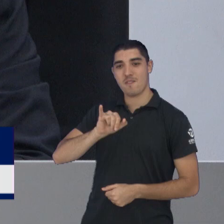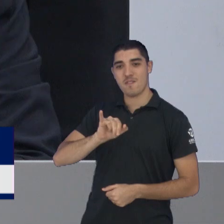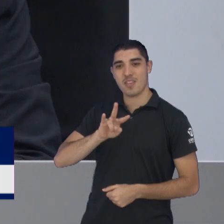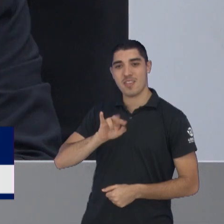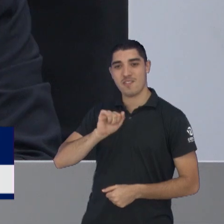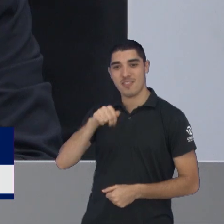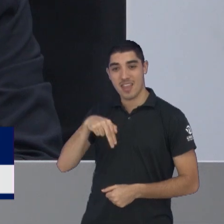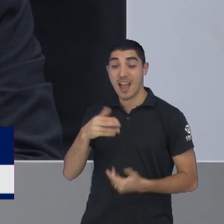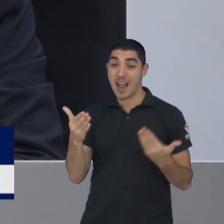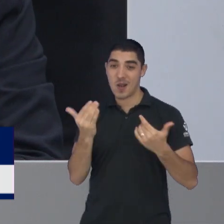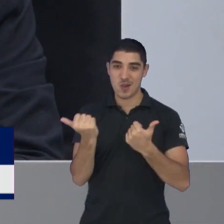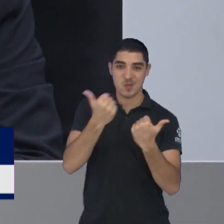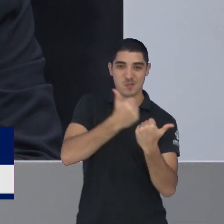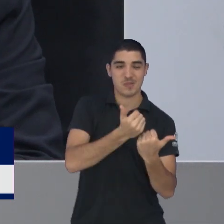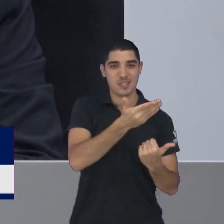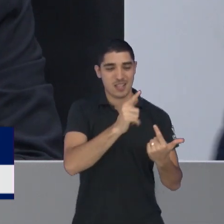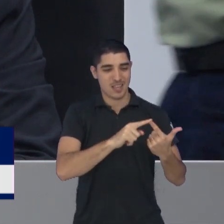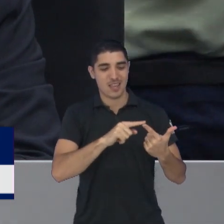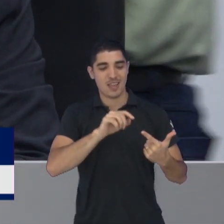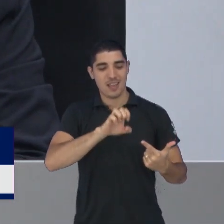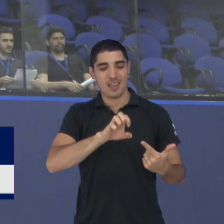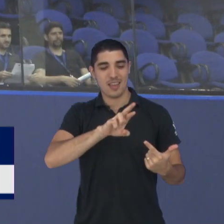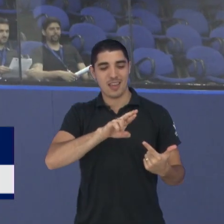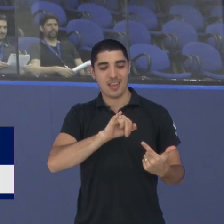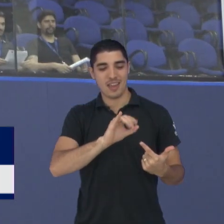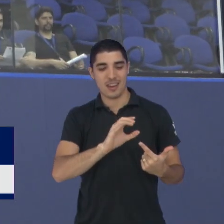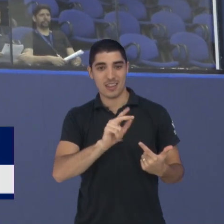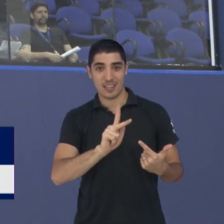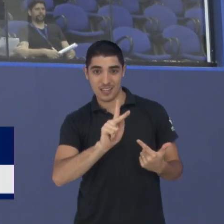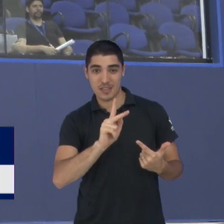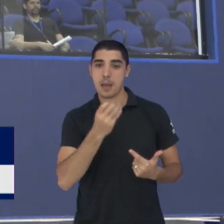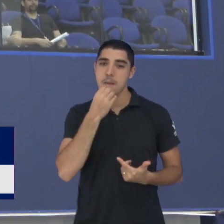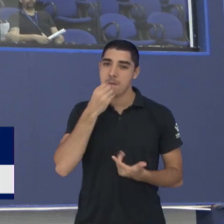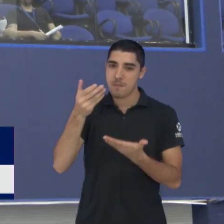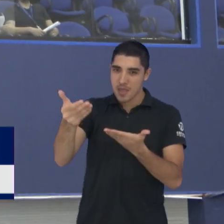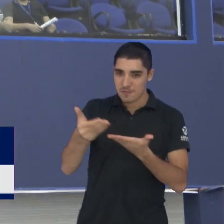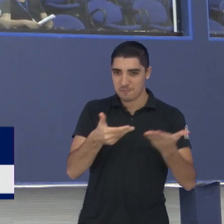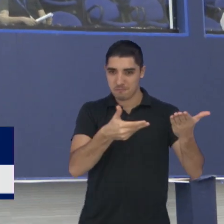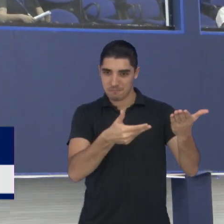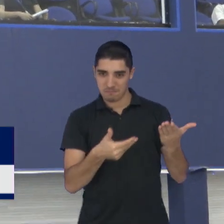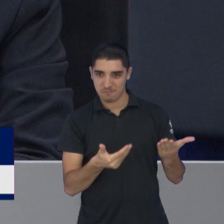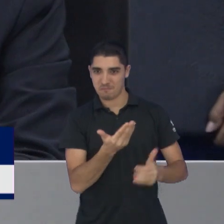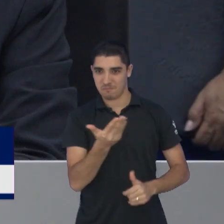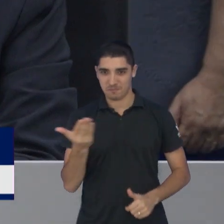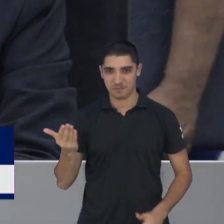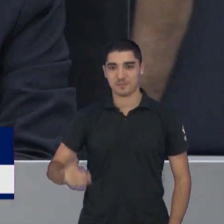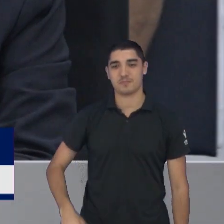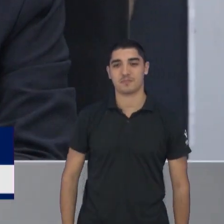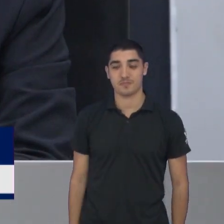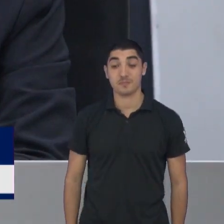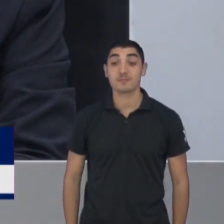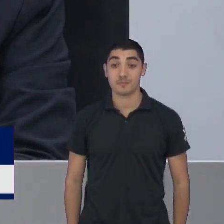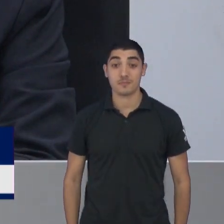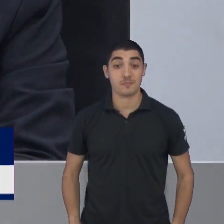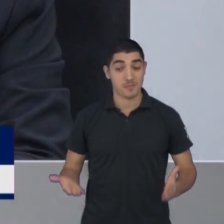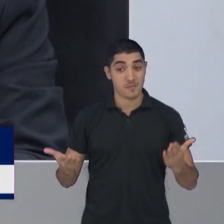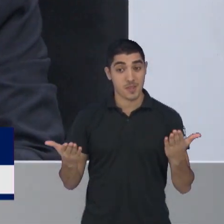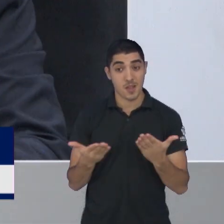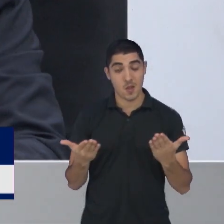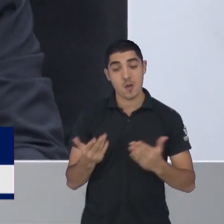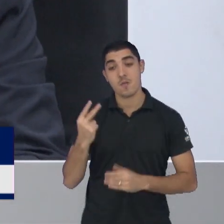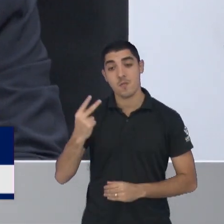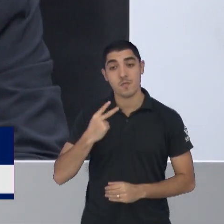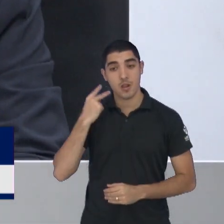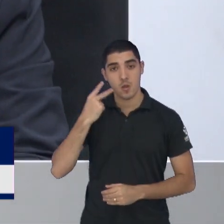Eric. Parabéns para vocês, sejam bem-vindos a esta casa de leis. Questão de ordem, o